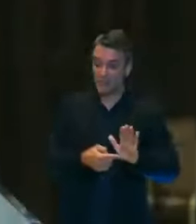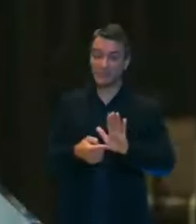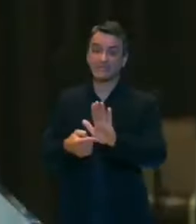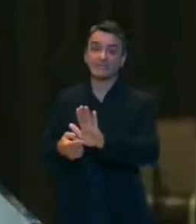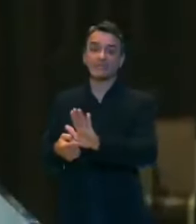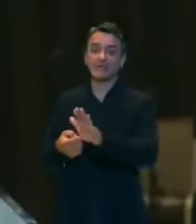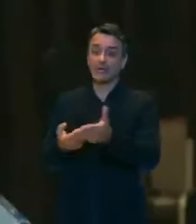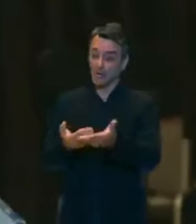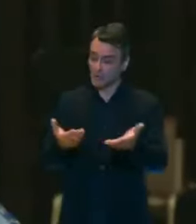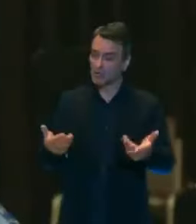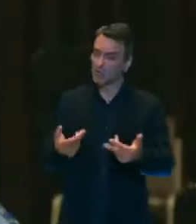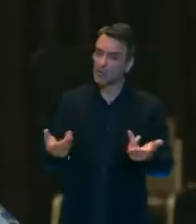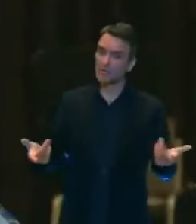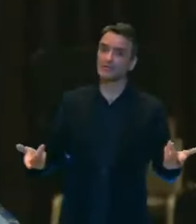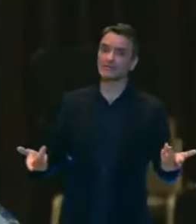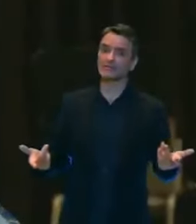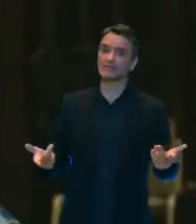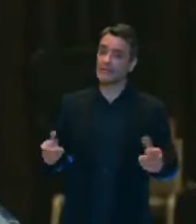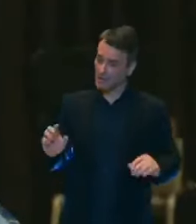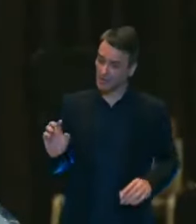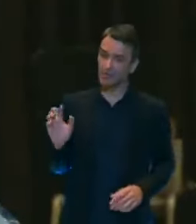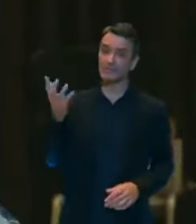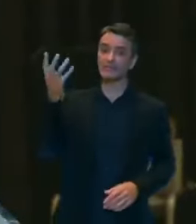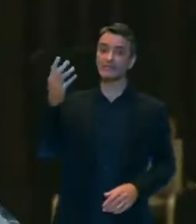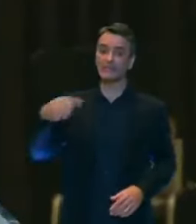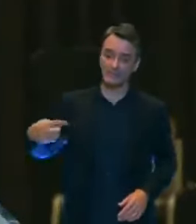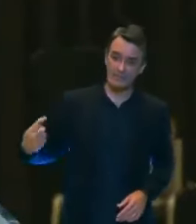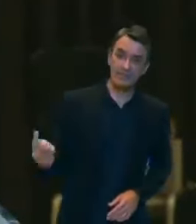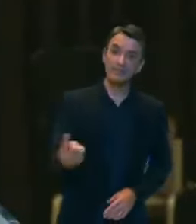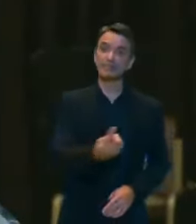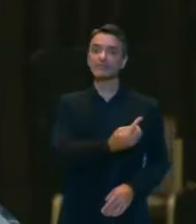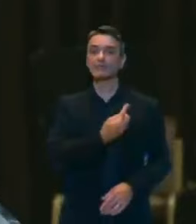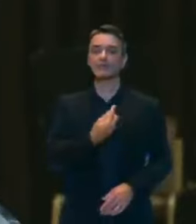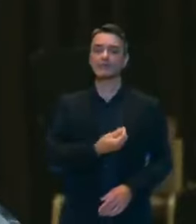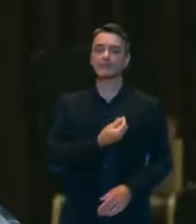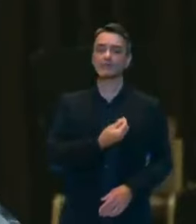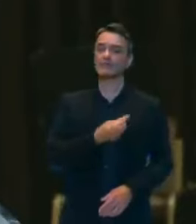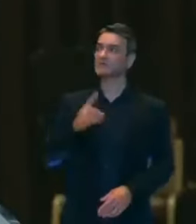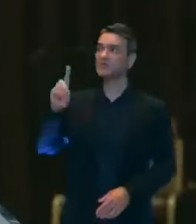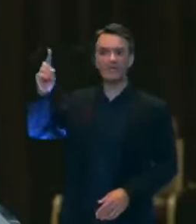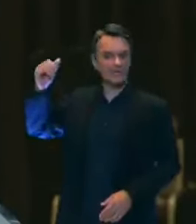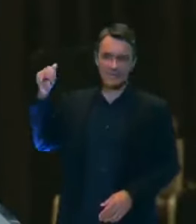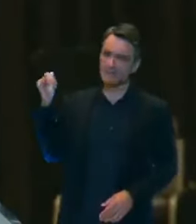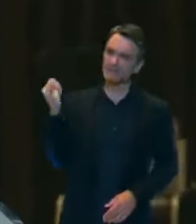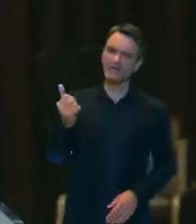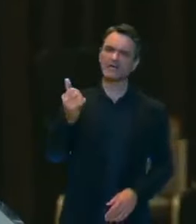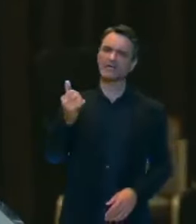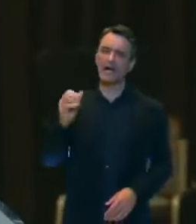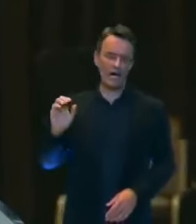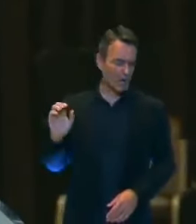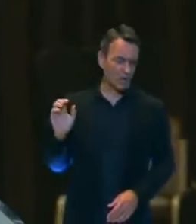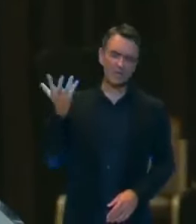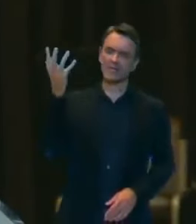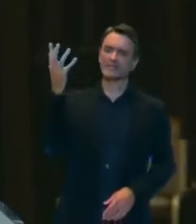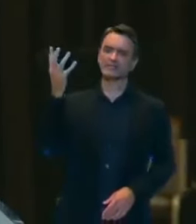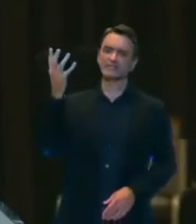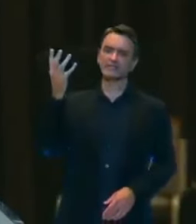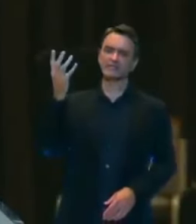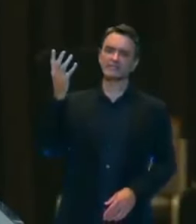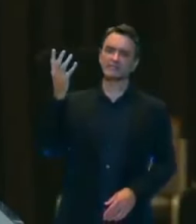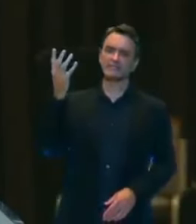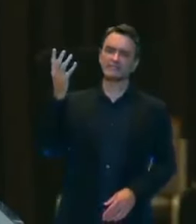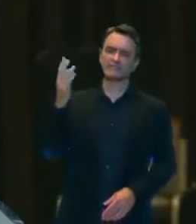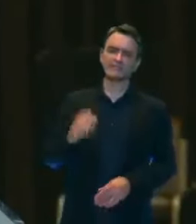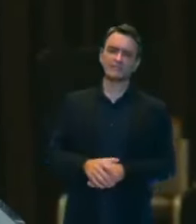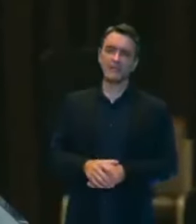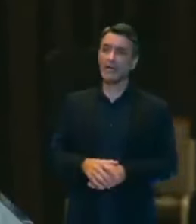do Senhor faz as coisas acontecerem. O que ele diz acontece. Ela não volta vazia.